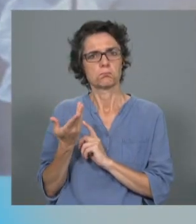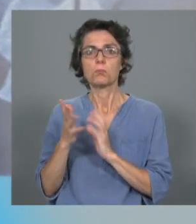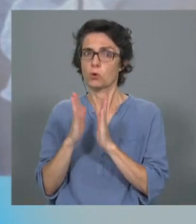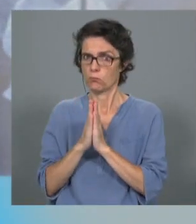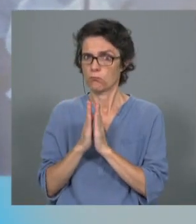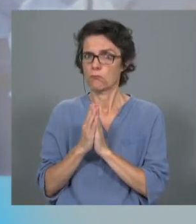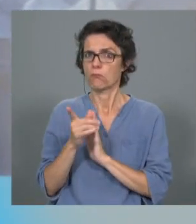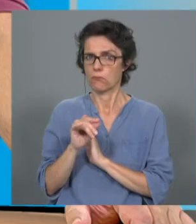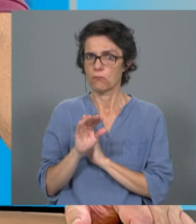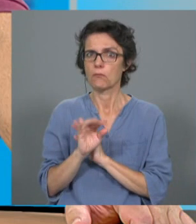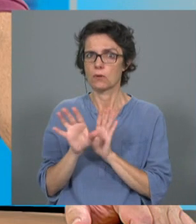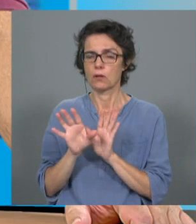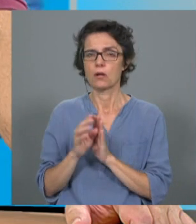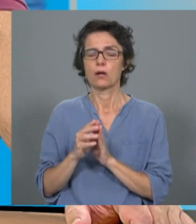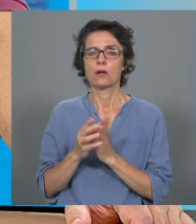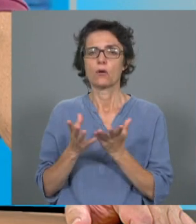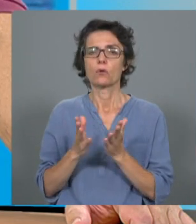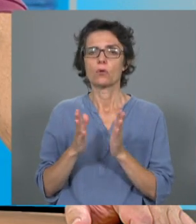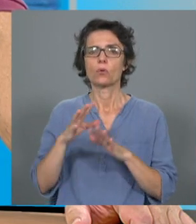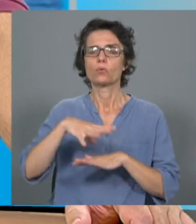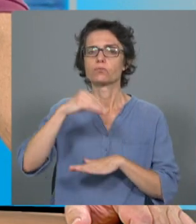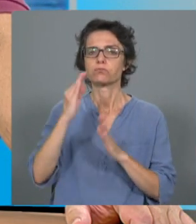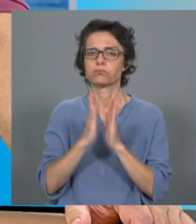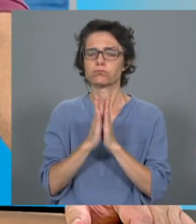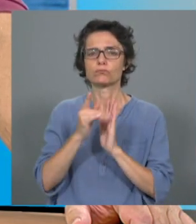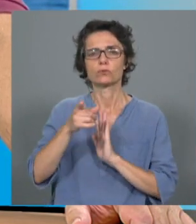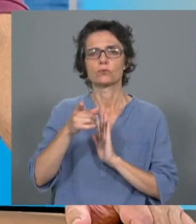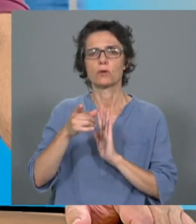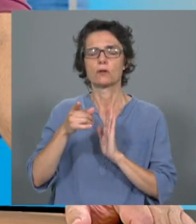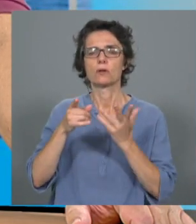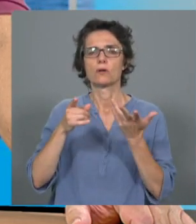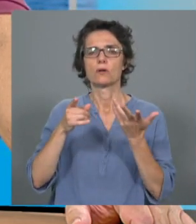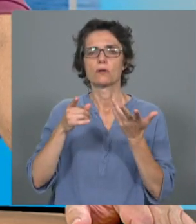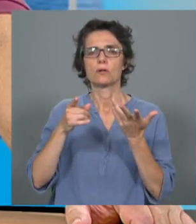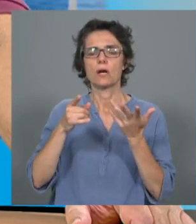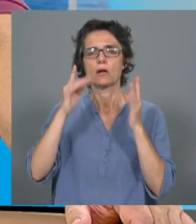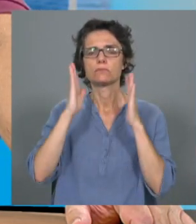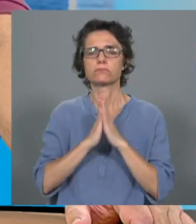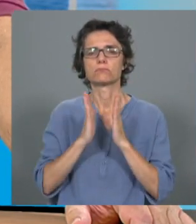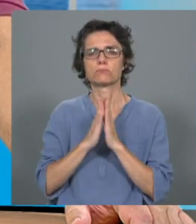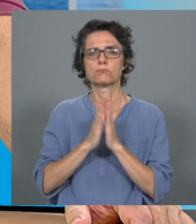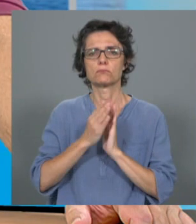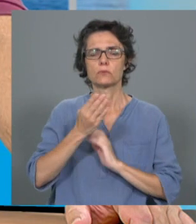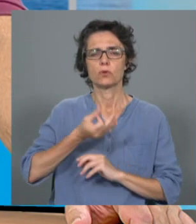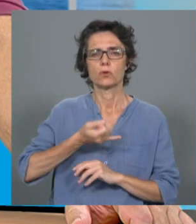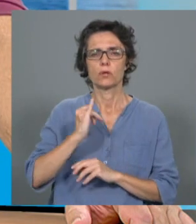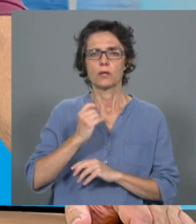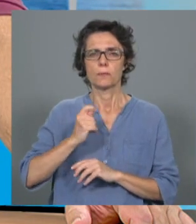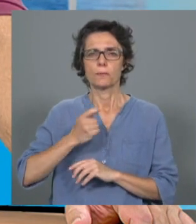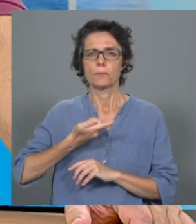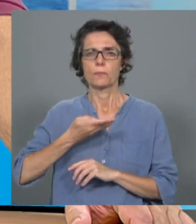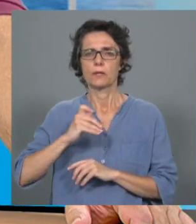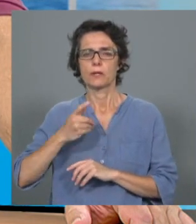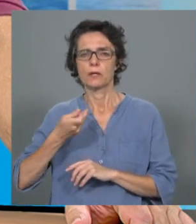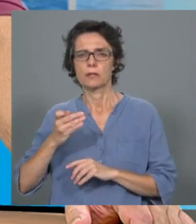também, o Santuário da Senhora da Piedade, ou as muralhas brutais, não é? Quer dizer, da cidade de